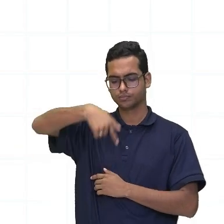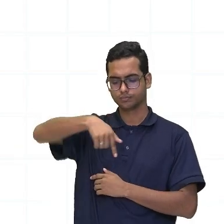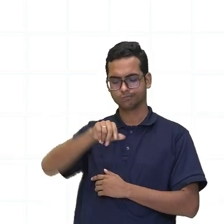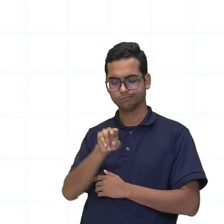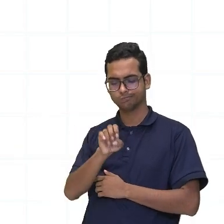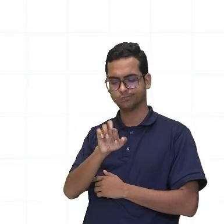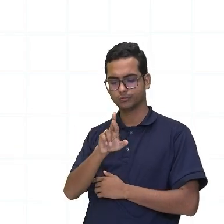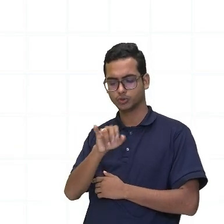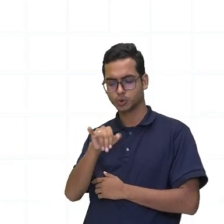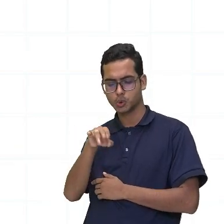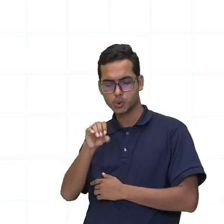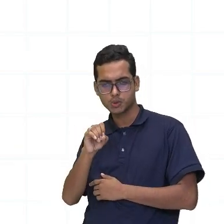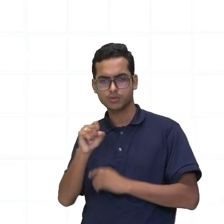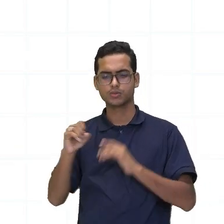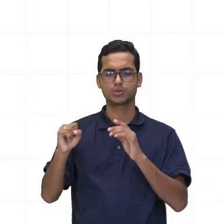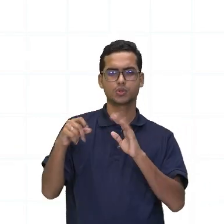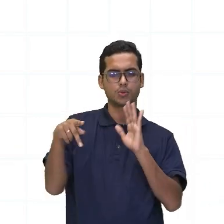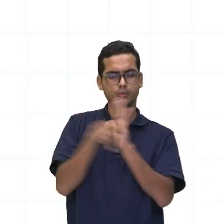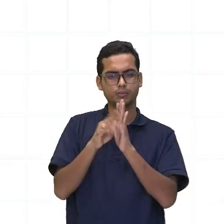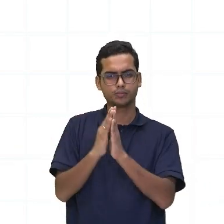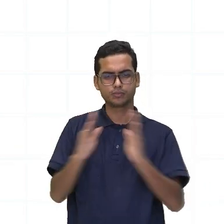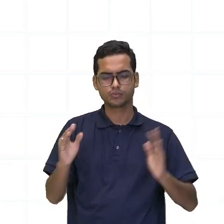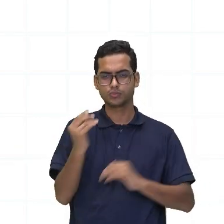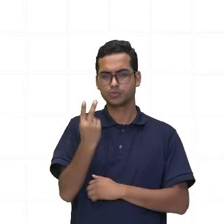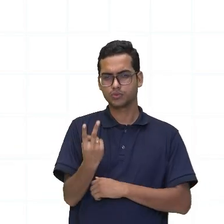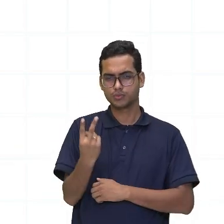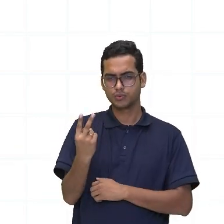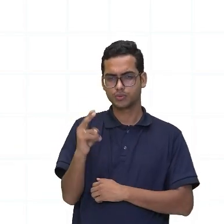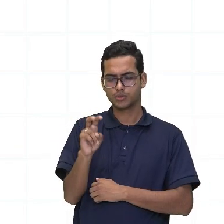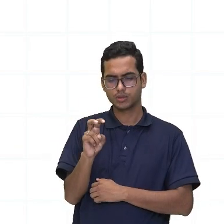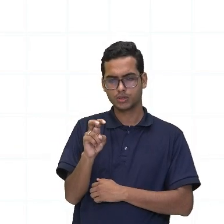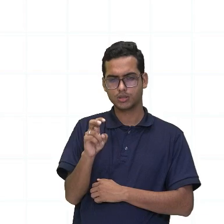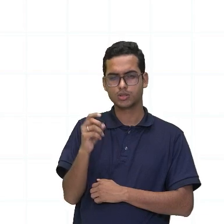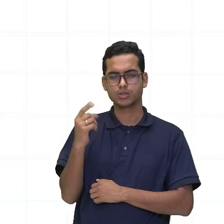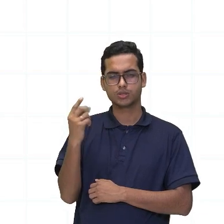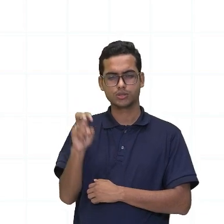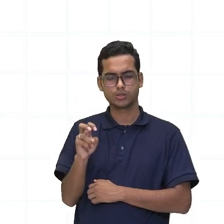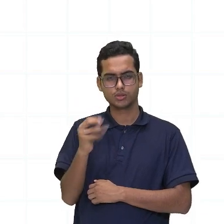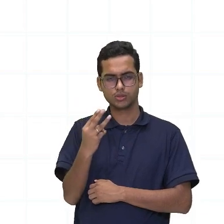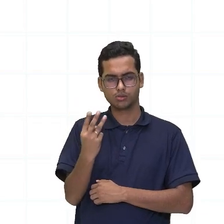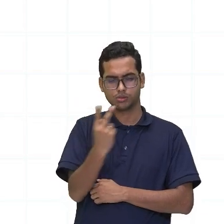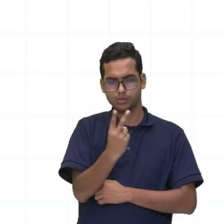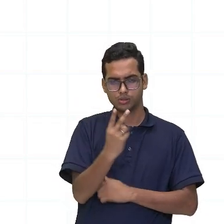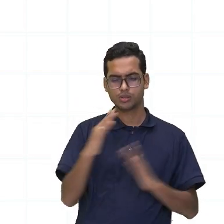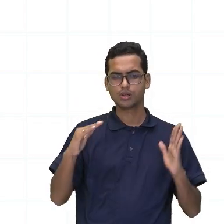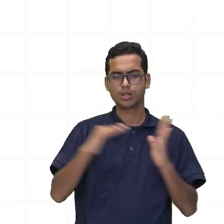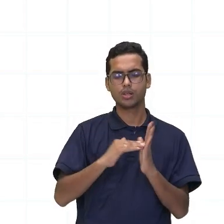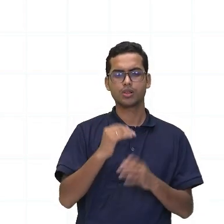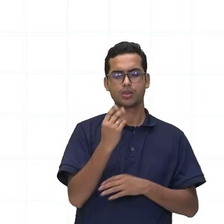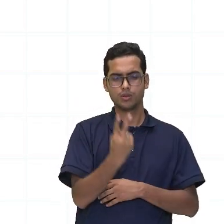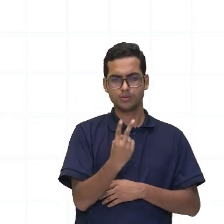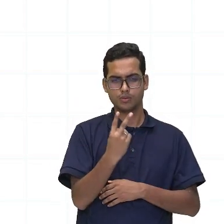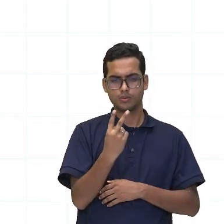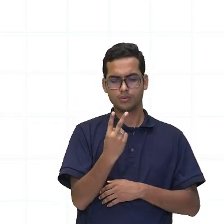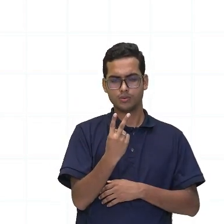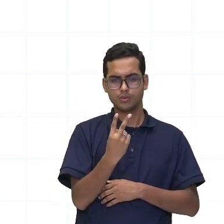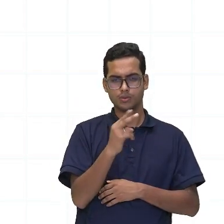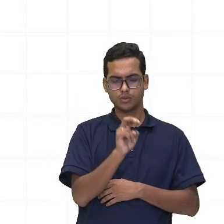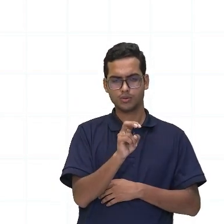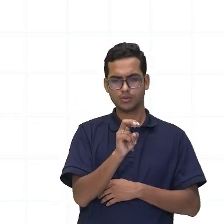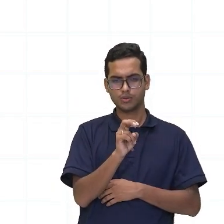2532 a 2503 a.C. Nossa, por que os anos